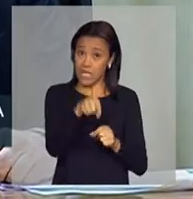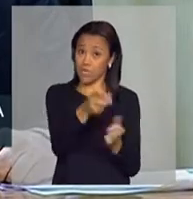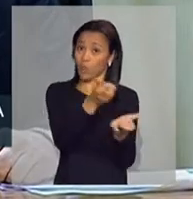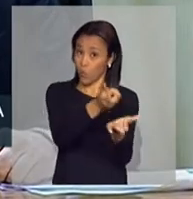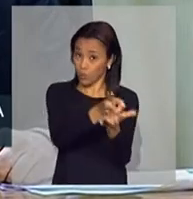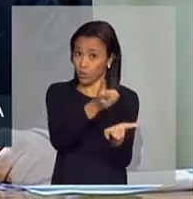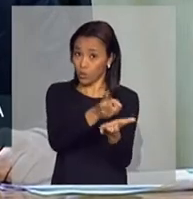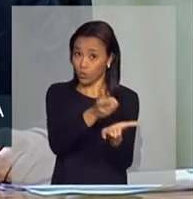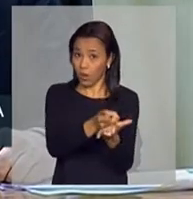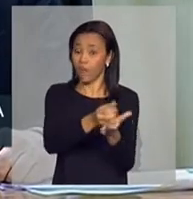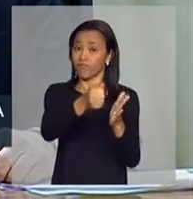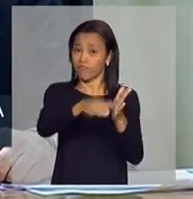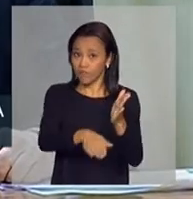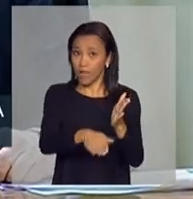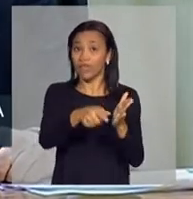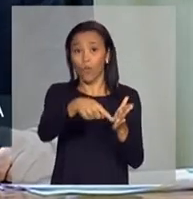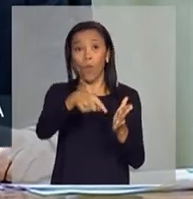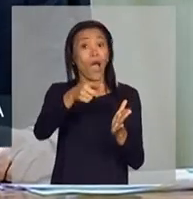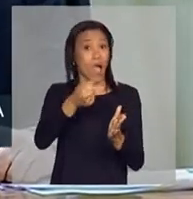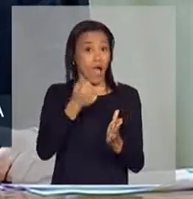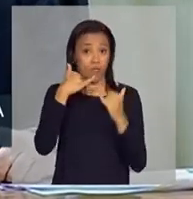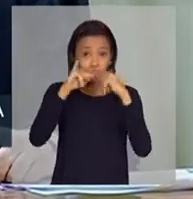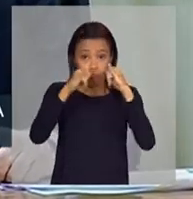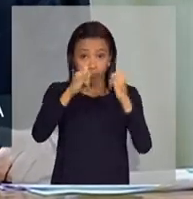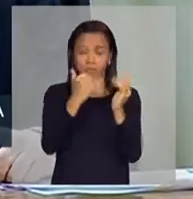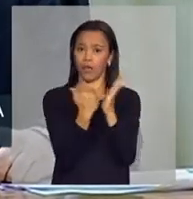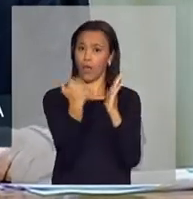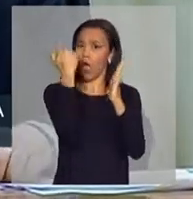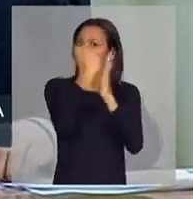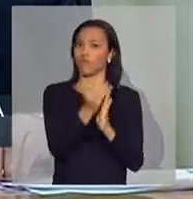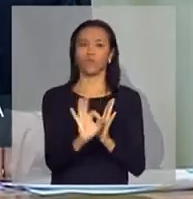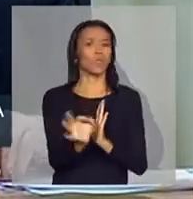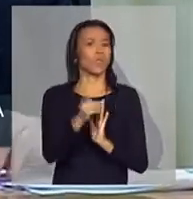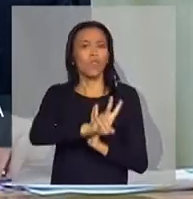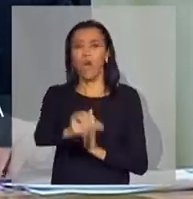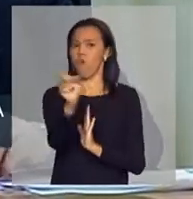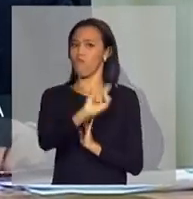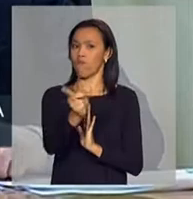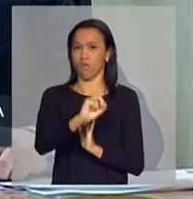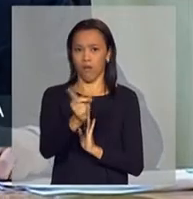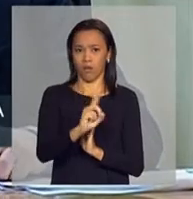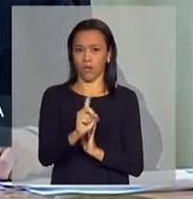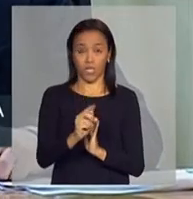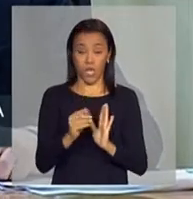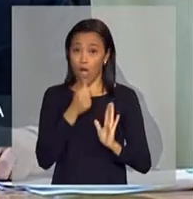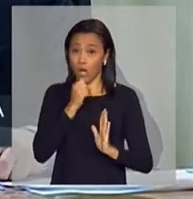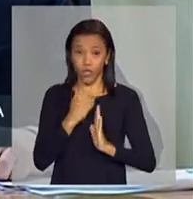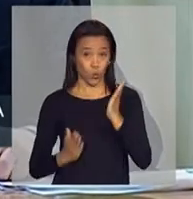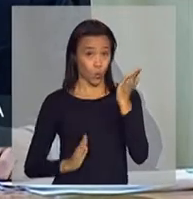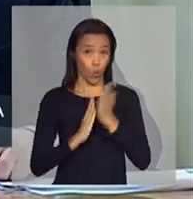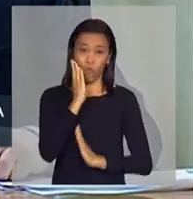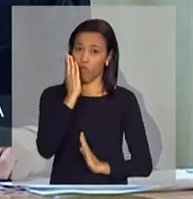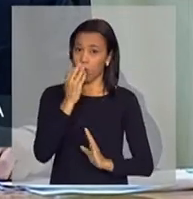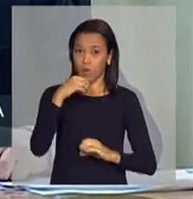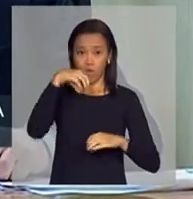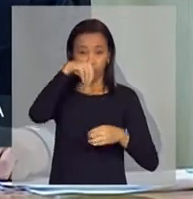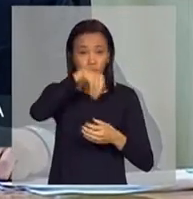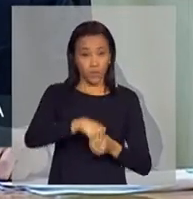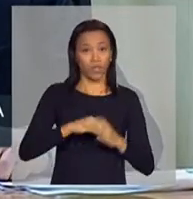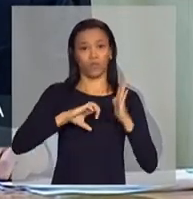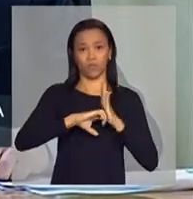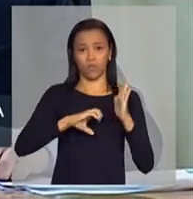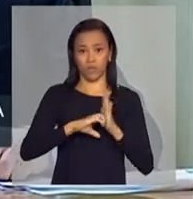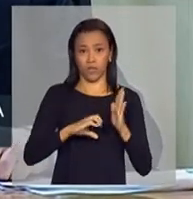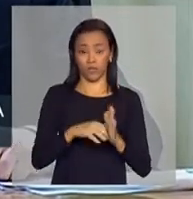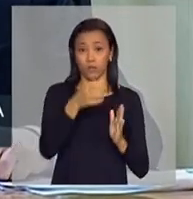da tarifa então a tarifa de energia elétrica não vai subir apesar do Senado não ter aprovado a medida